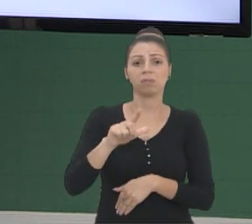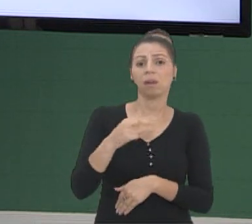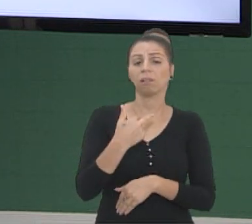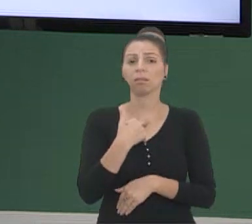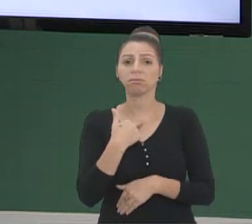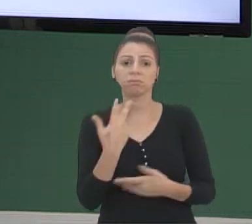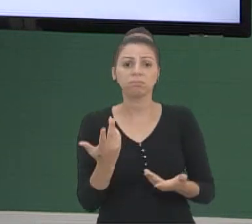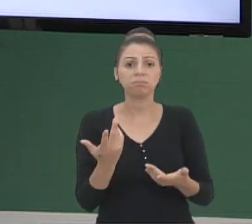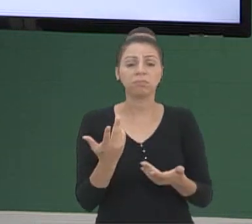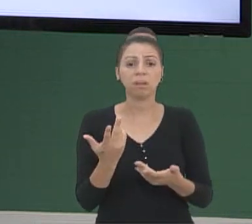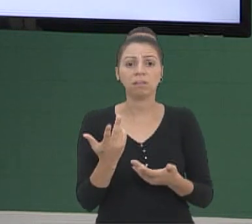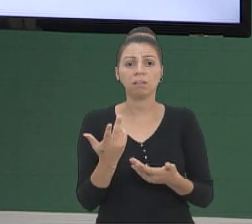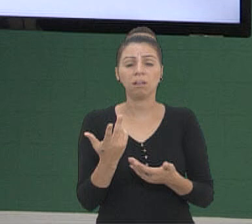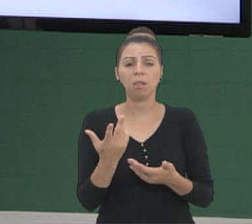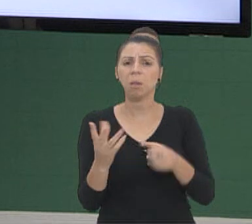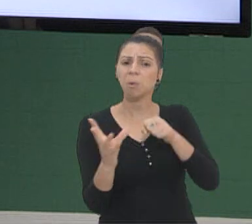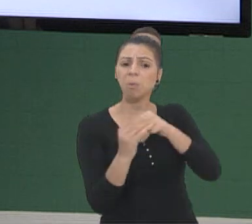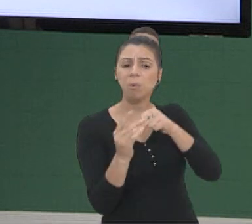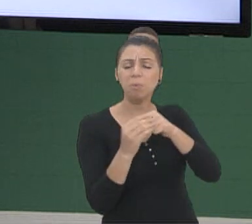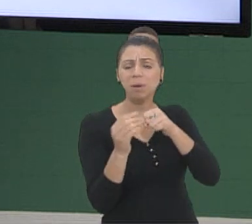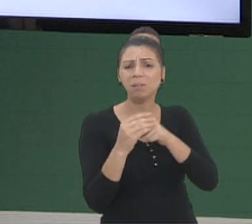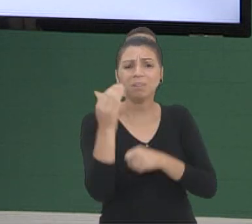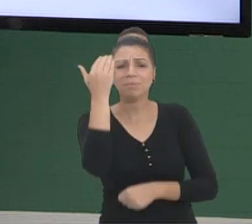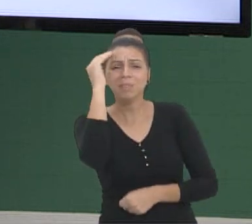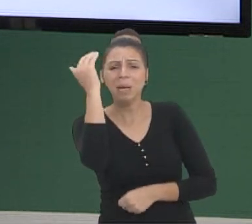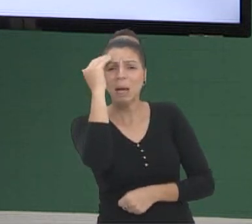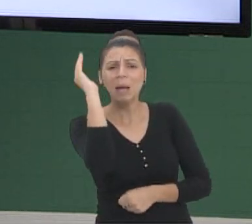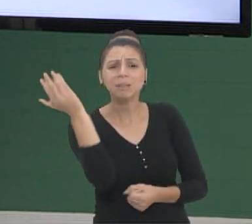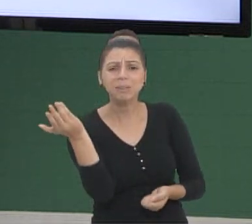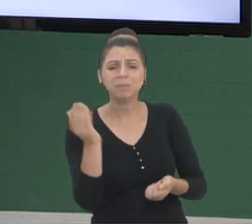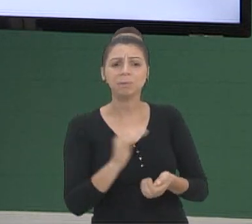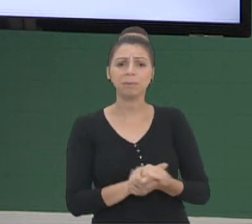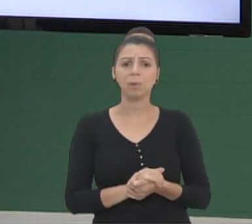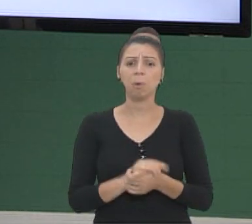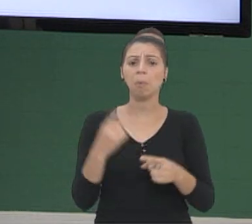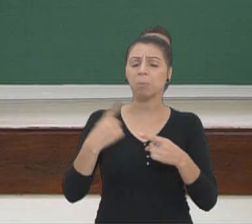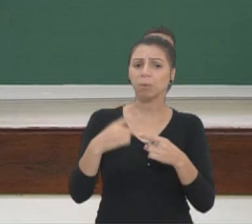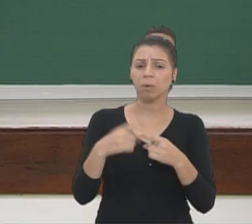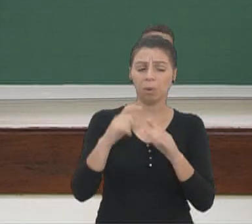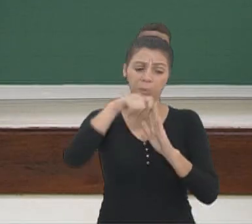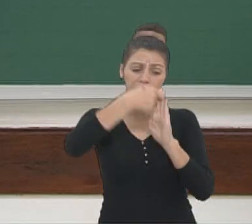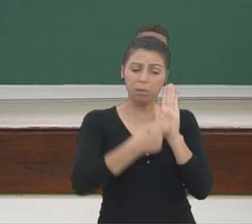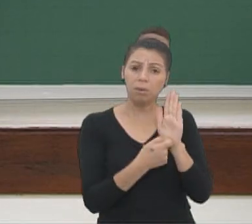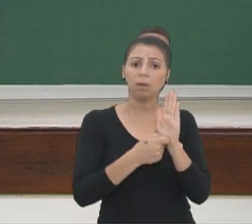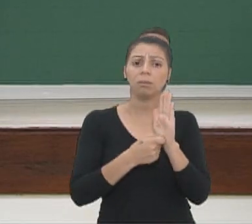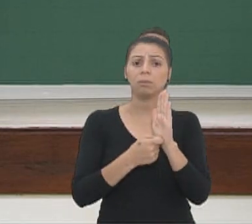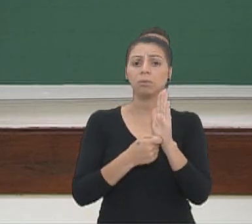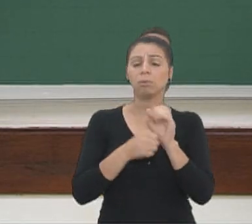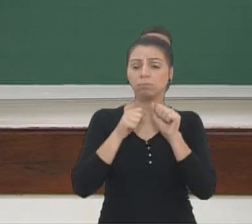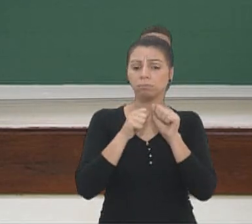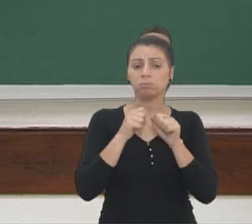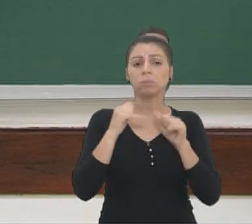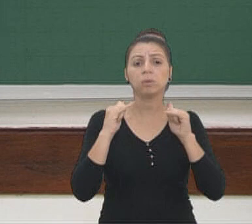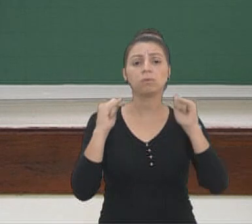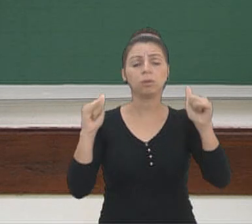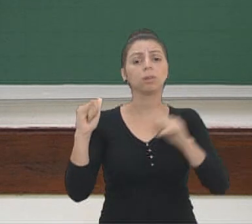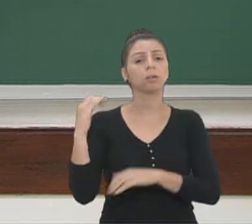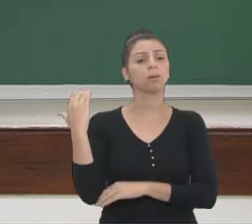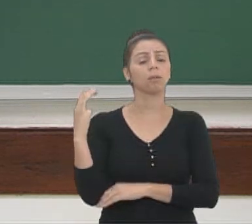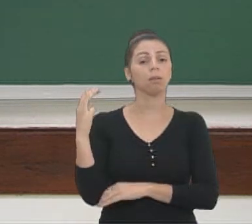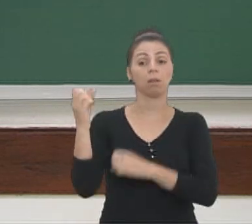teriam acesso no sentido de não compreenderem, não é? Por quê? Porque o texto de divulgação científica, ele explica,